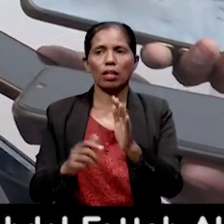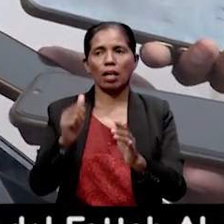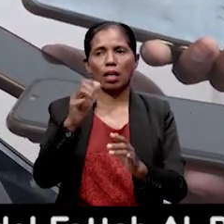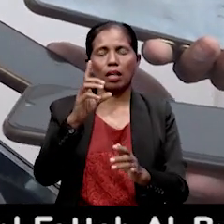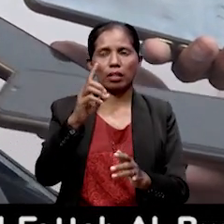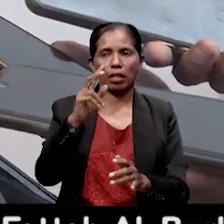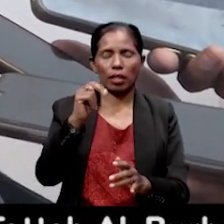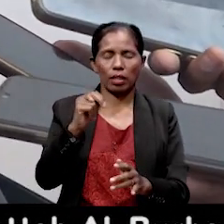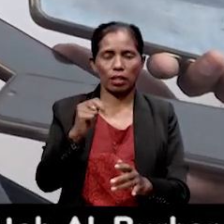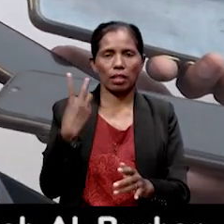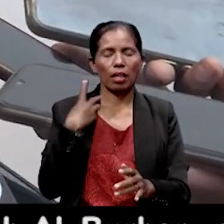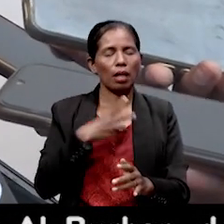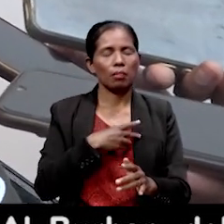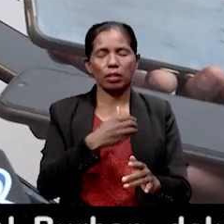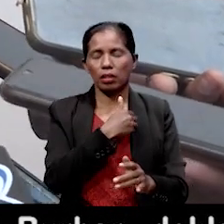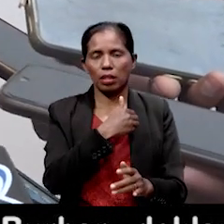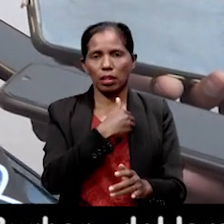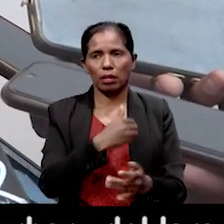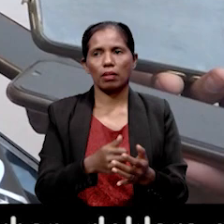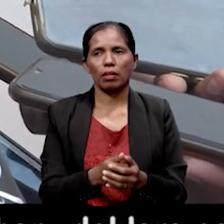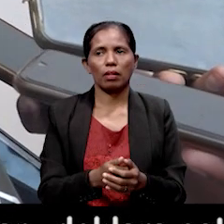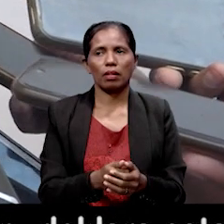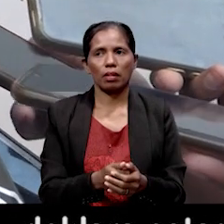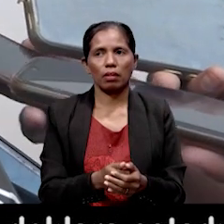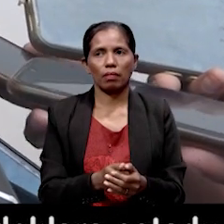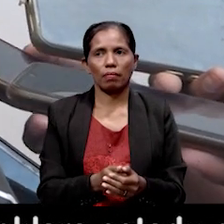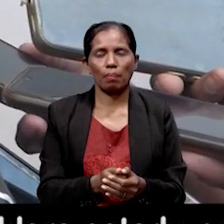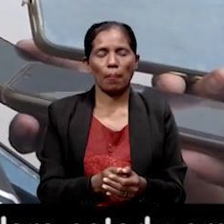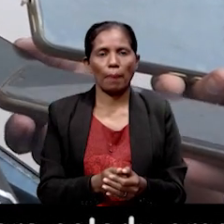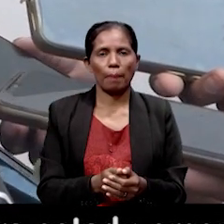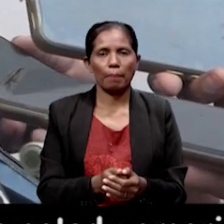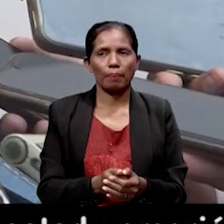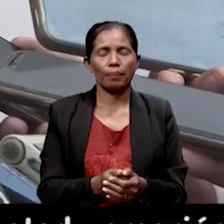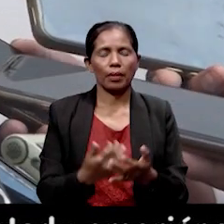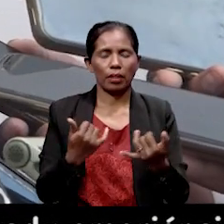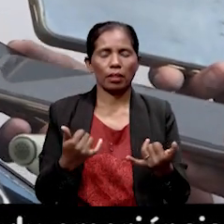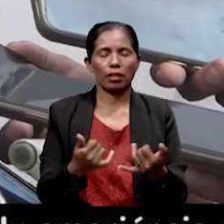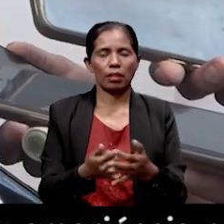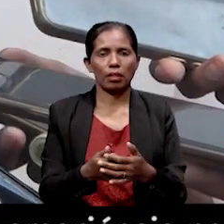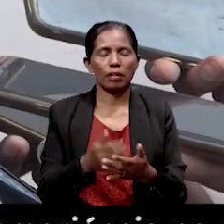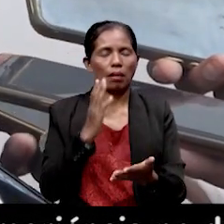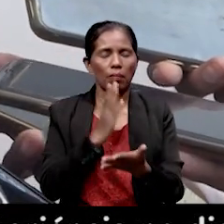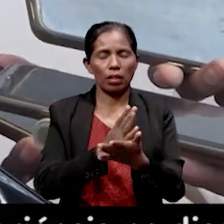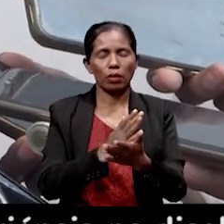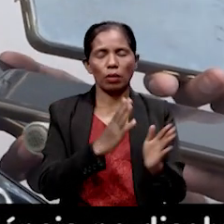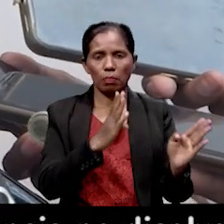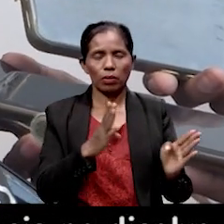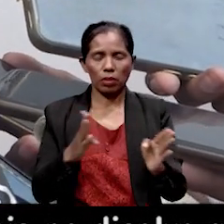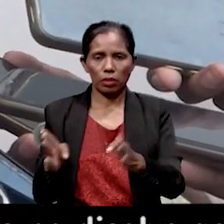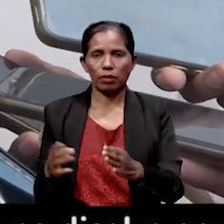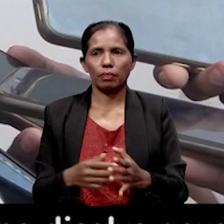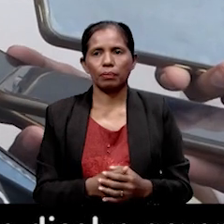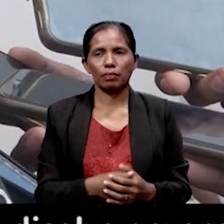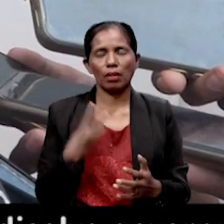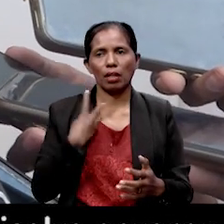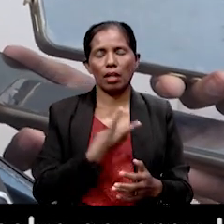mim nessa joga ela ping pong né be ira né saída ka empata outro processo ami